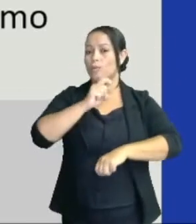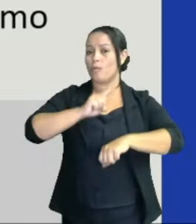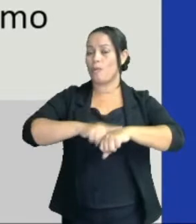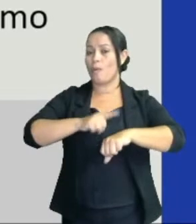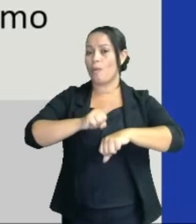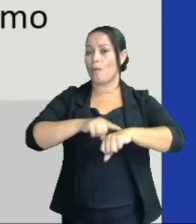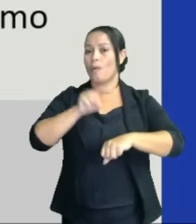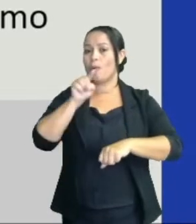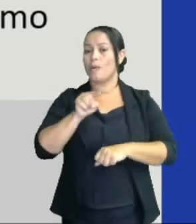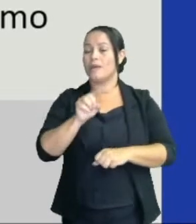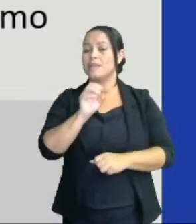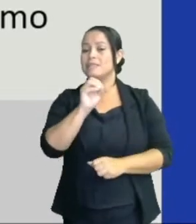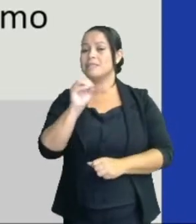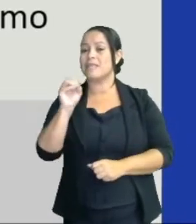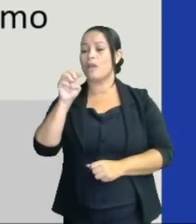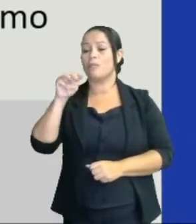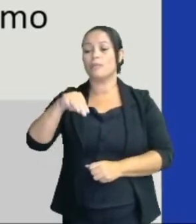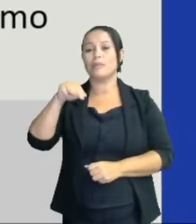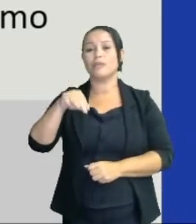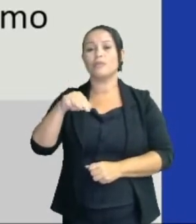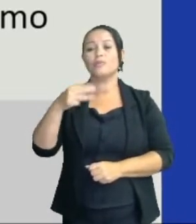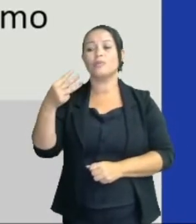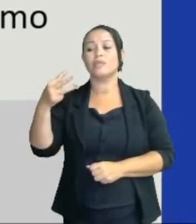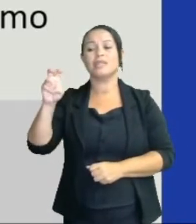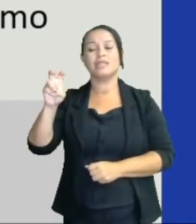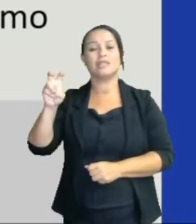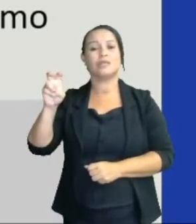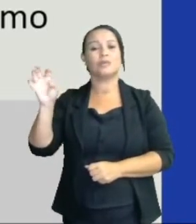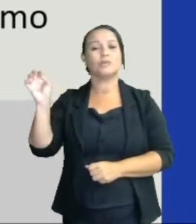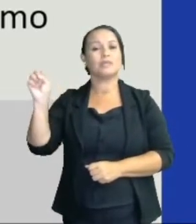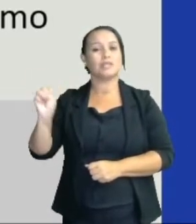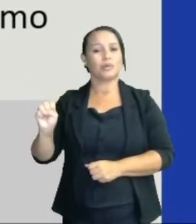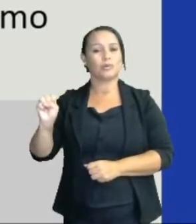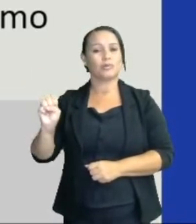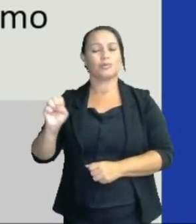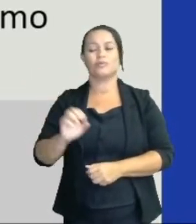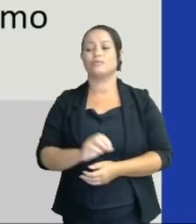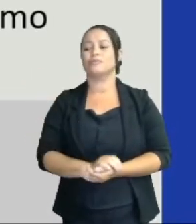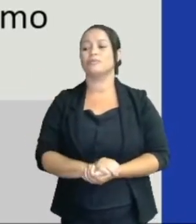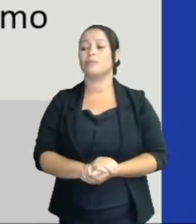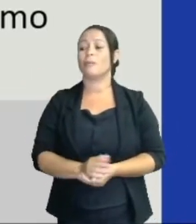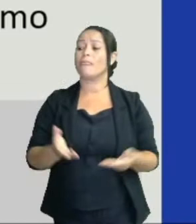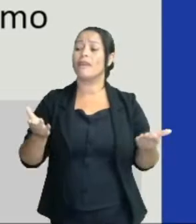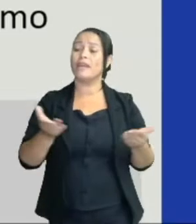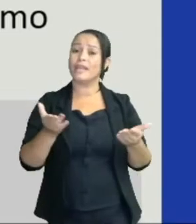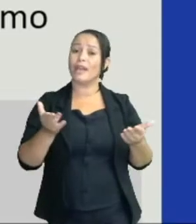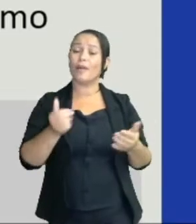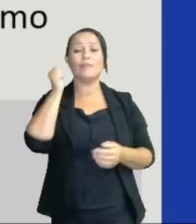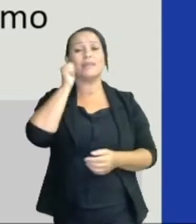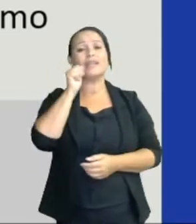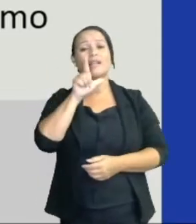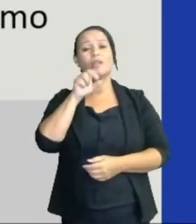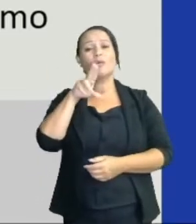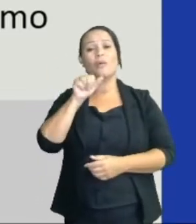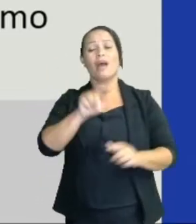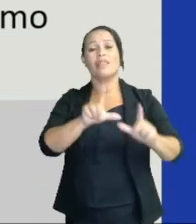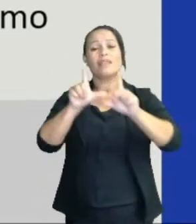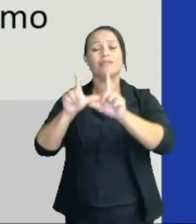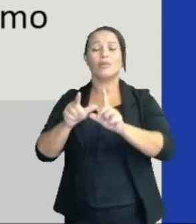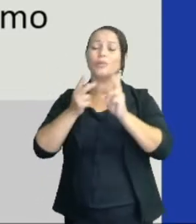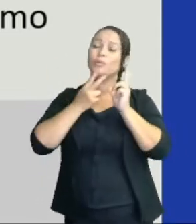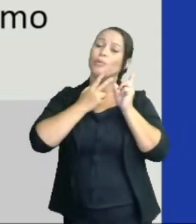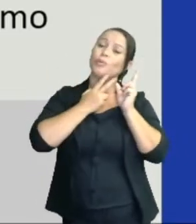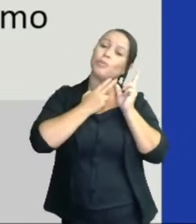horas, 0 minutos e 35 segundos. E agora Luana foi